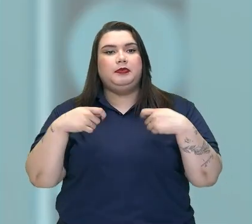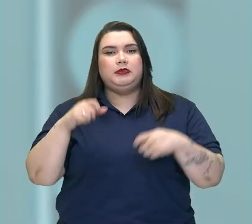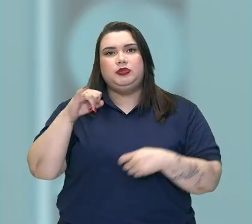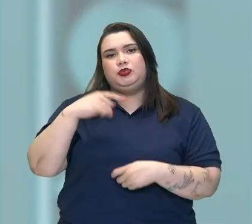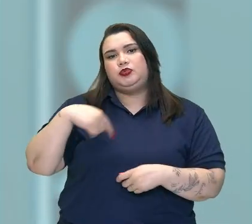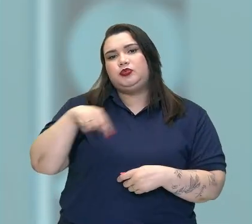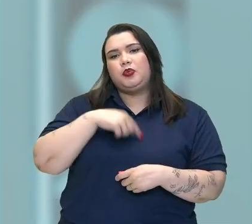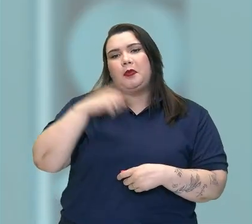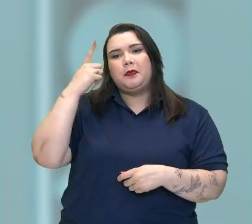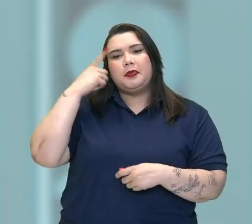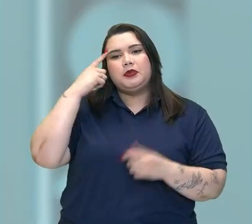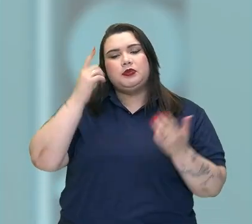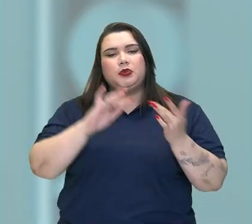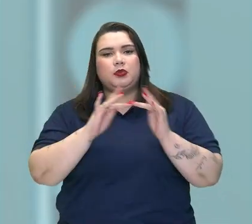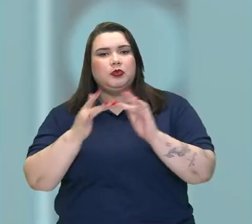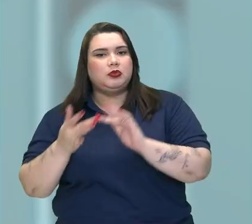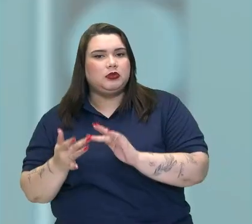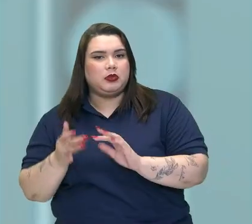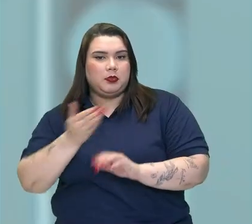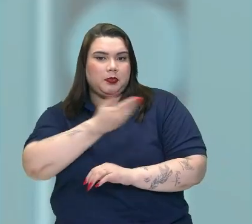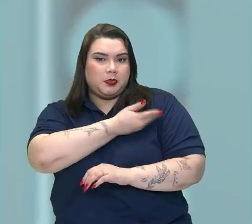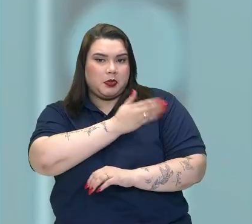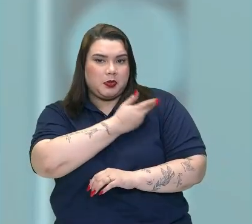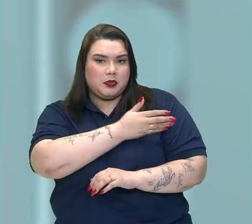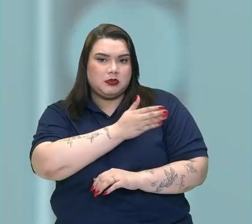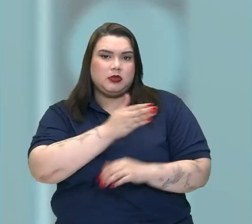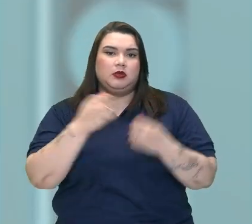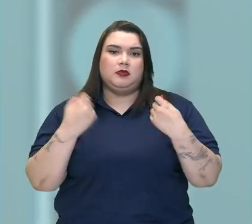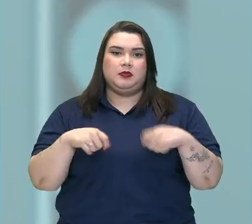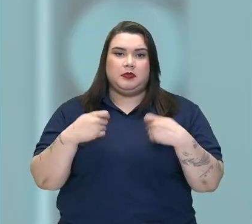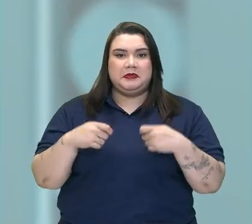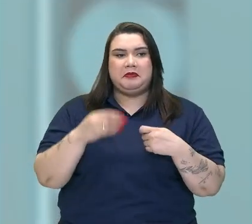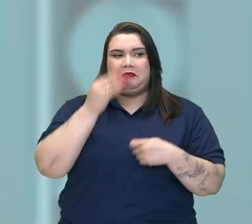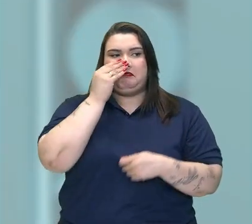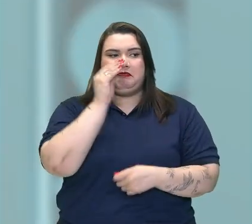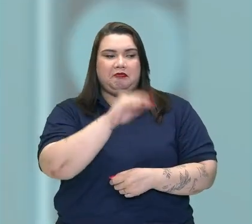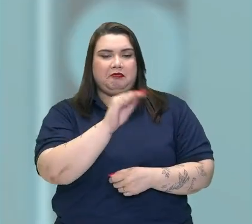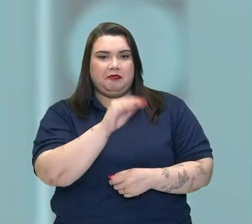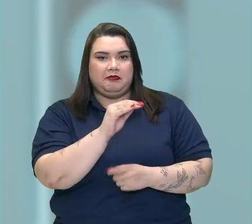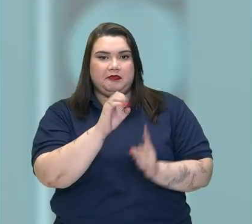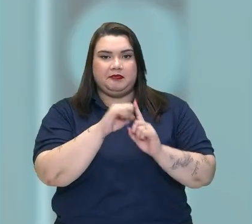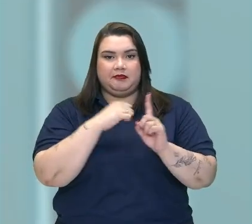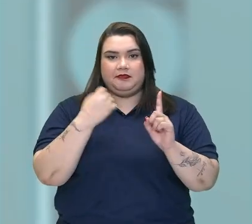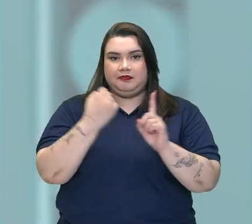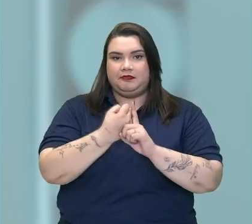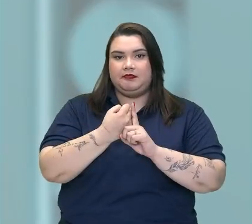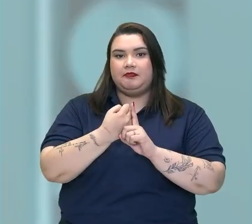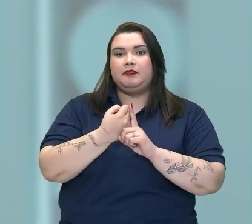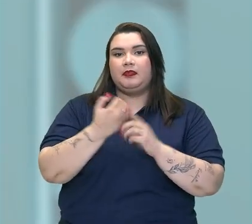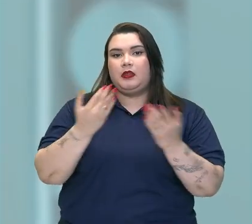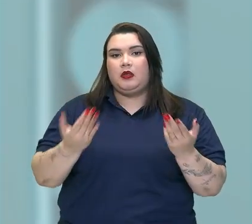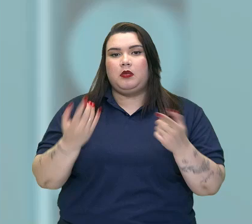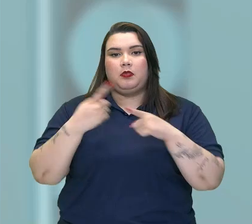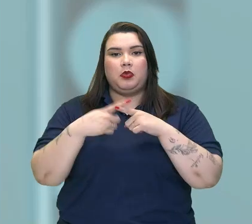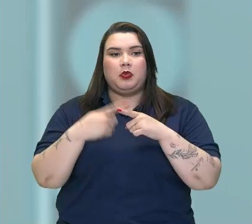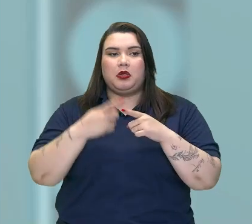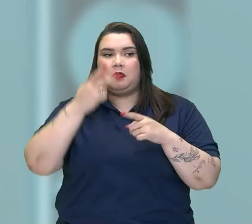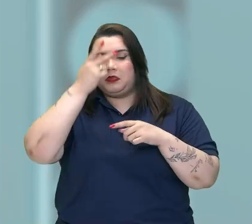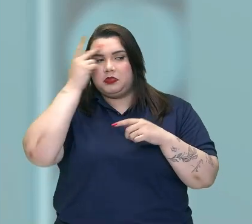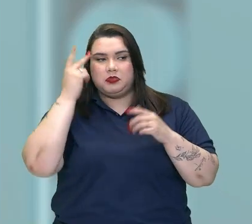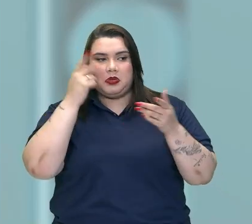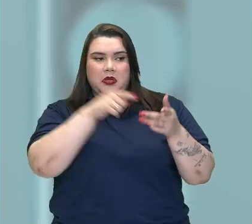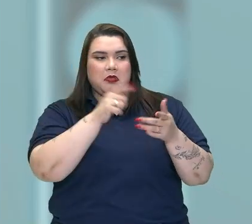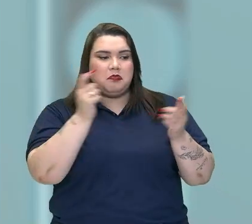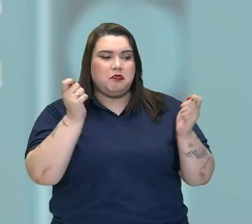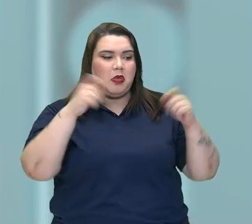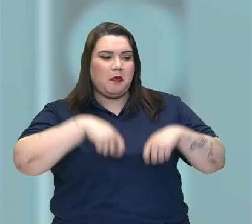pensar no contexto de preconceito, ser realmente o que? Desprezadas pela sociedade, afinal elas não têm funcionalidade, afinal